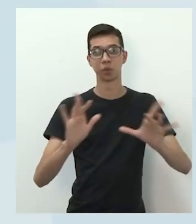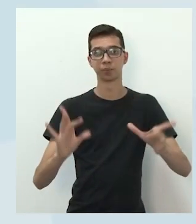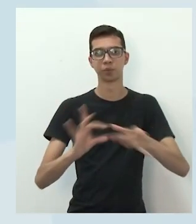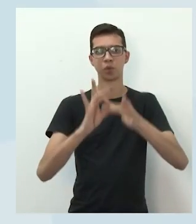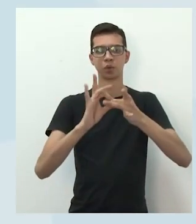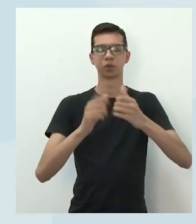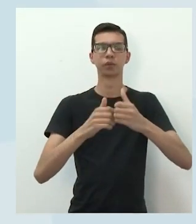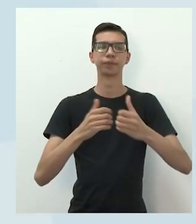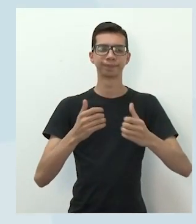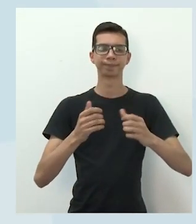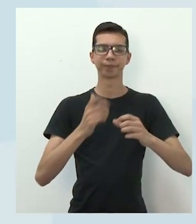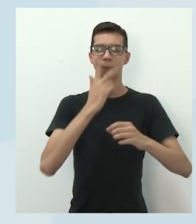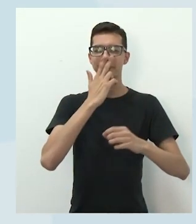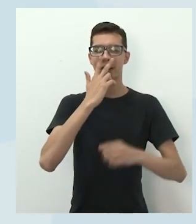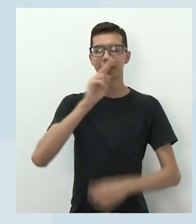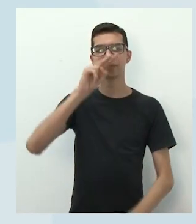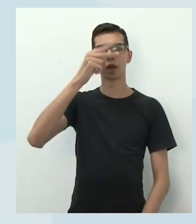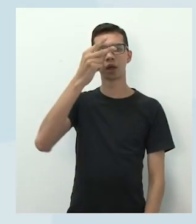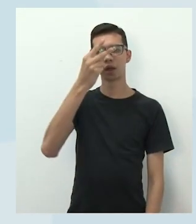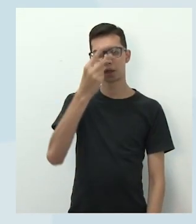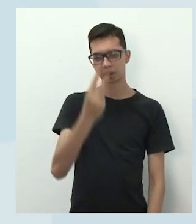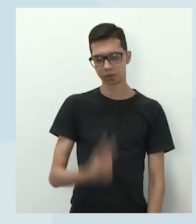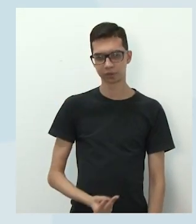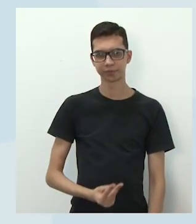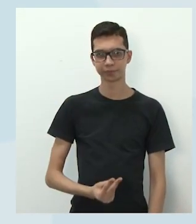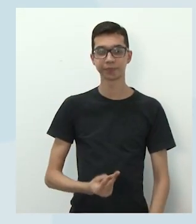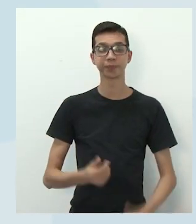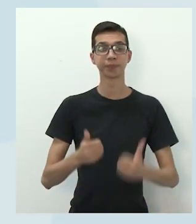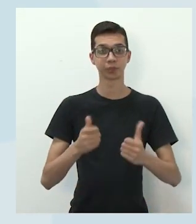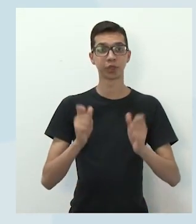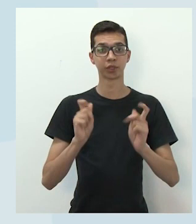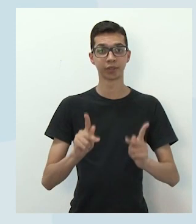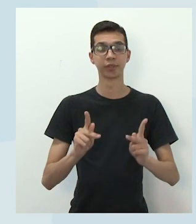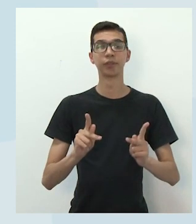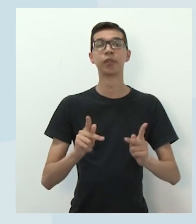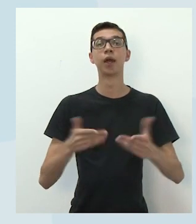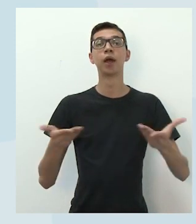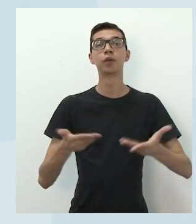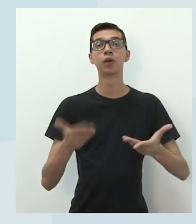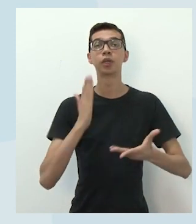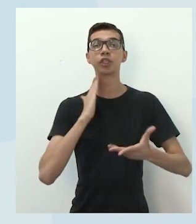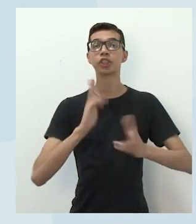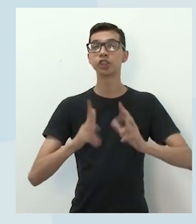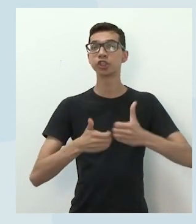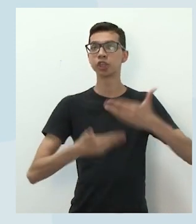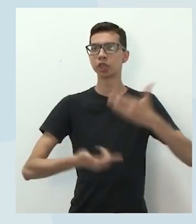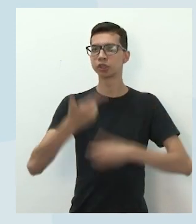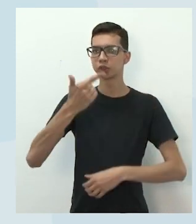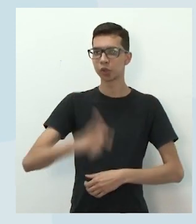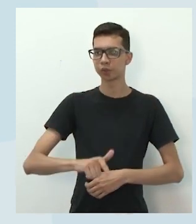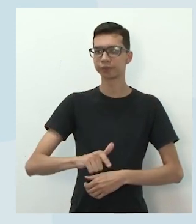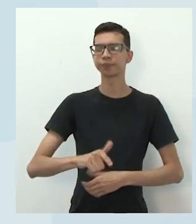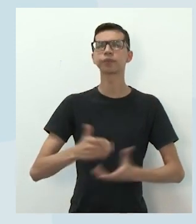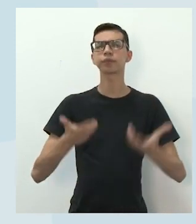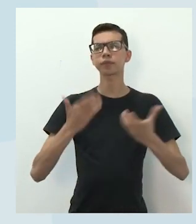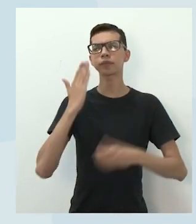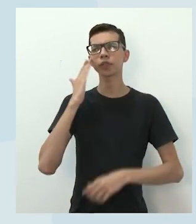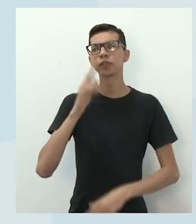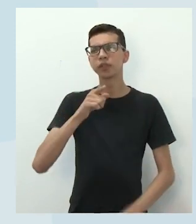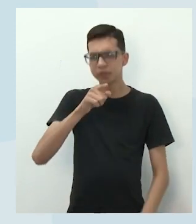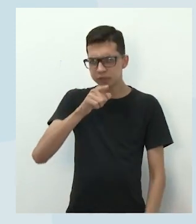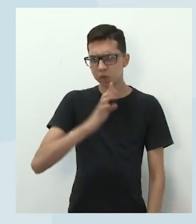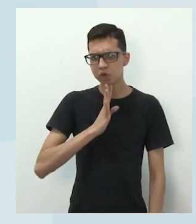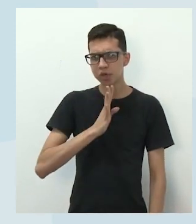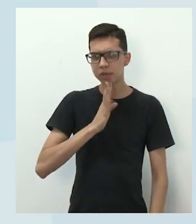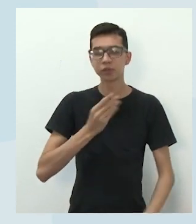minutinho para vocês responderem para a gente. Como vocês sabem, né? Eu quero saber se vocês sabem como que é produzida uma animação. Vocês conhecem